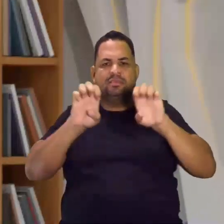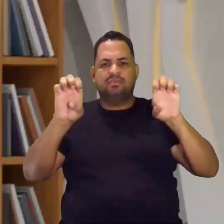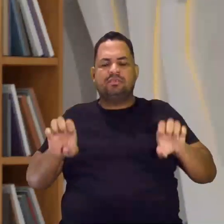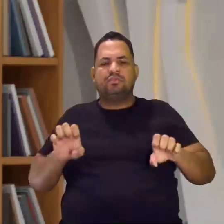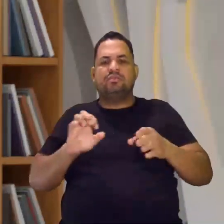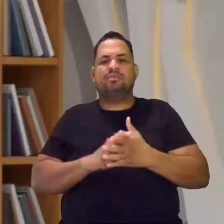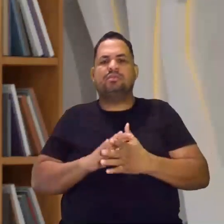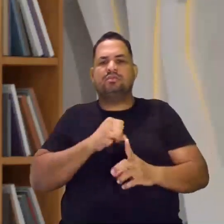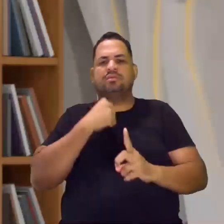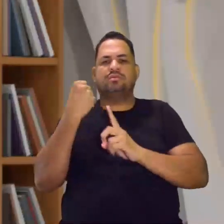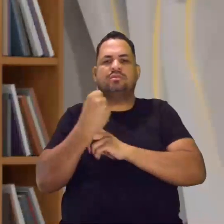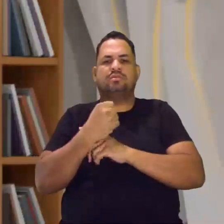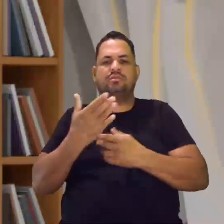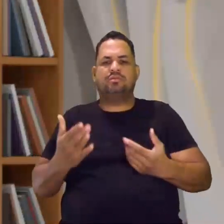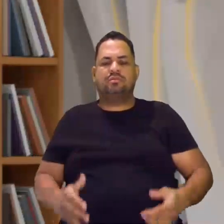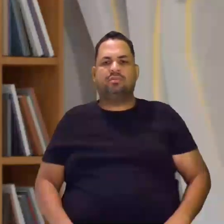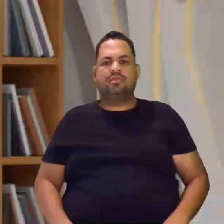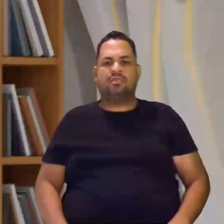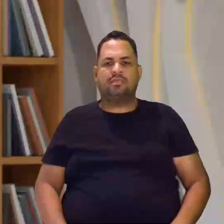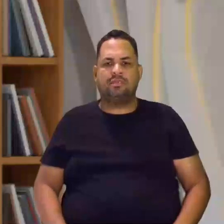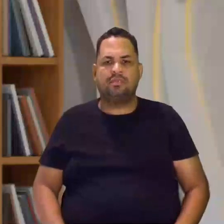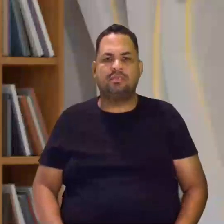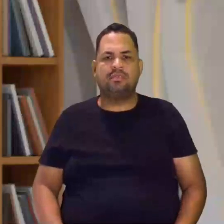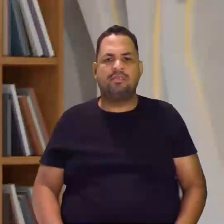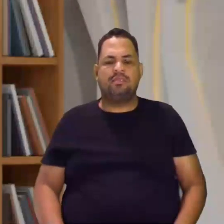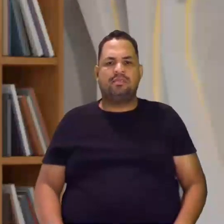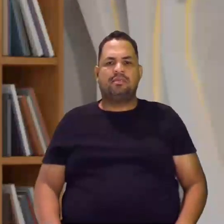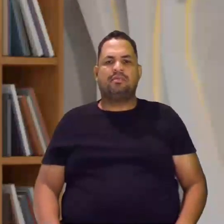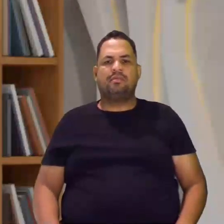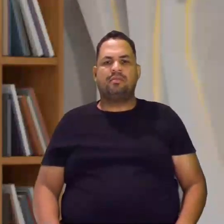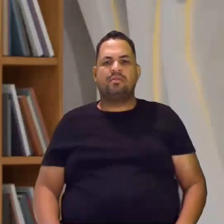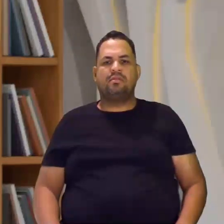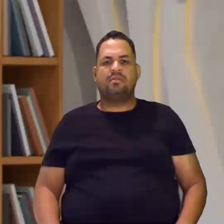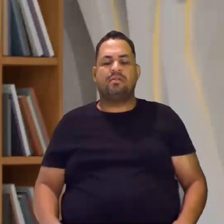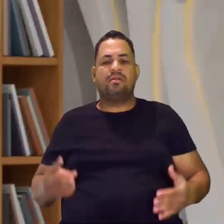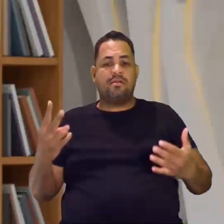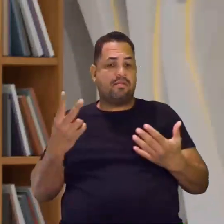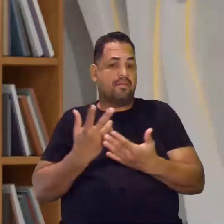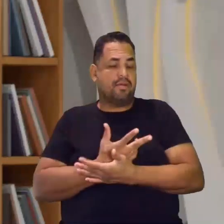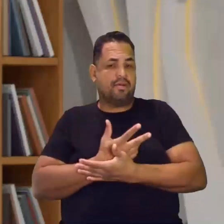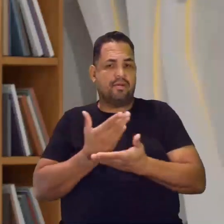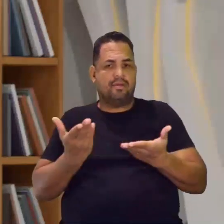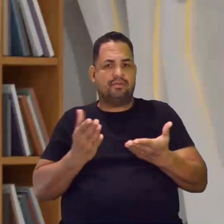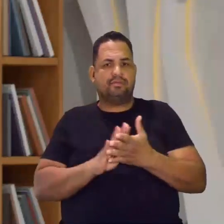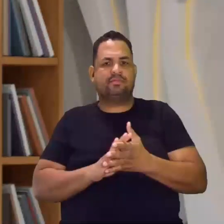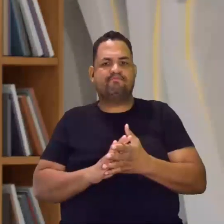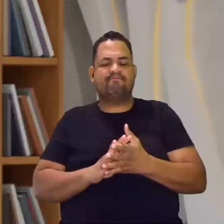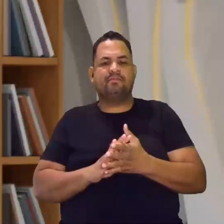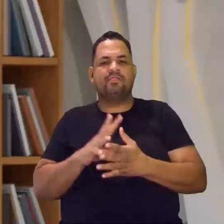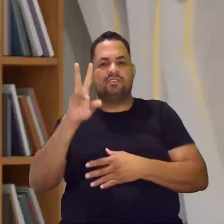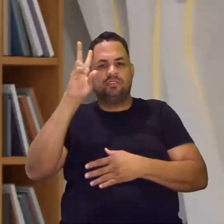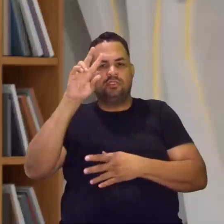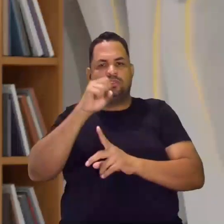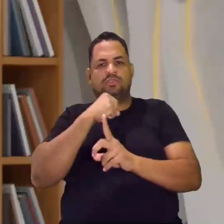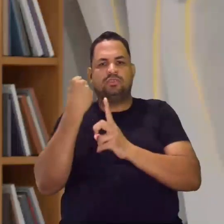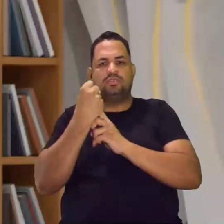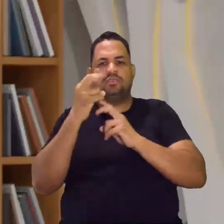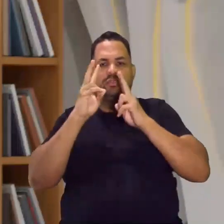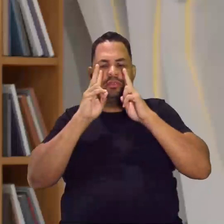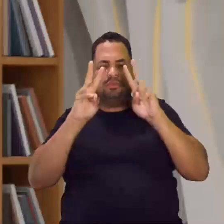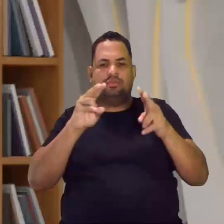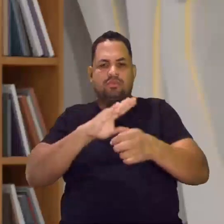marginalizações, elas ocorrem por via histórica, ocorreram por via histórica e social dessa